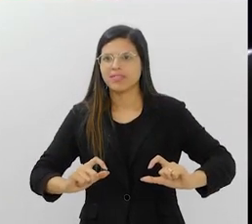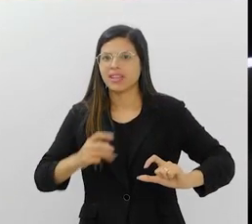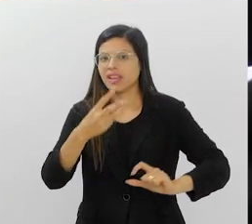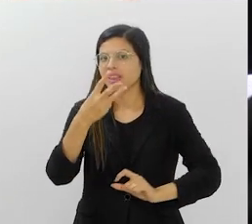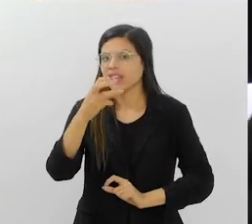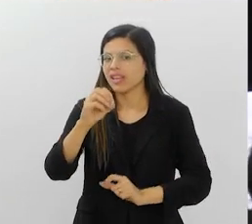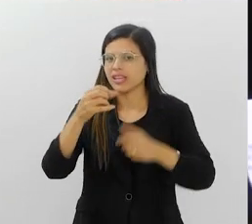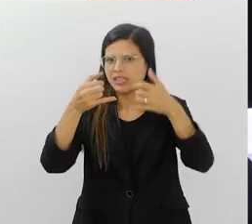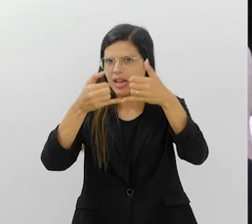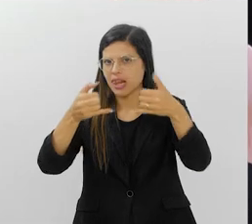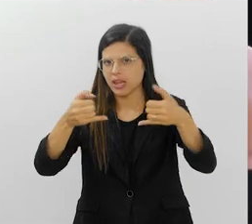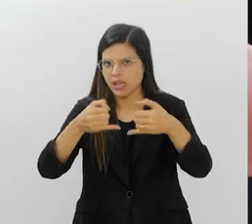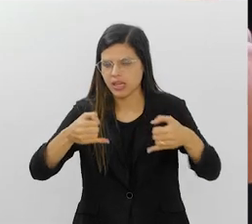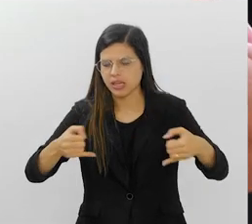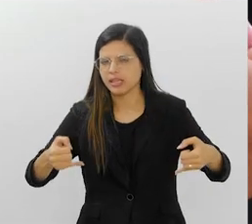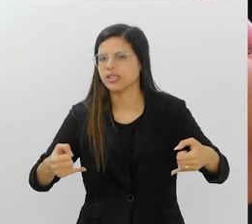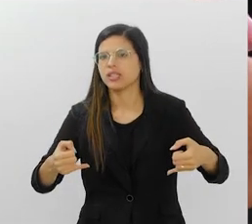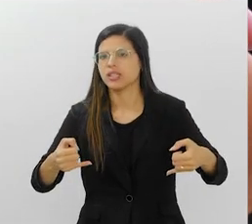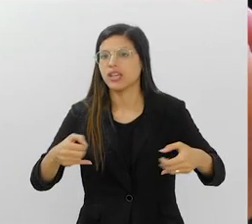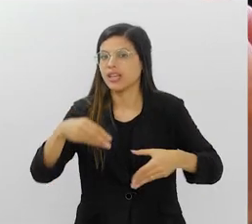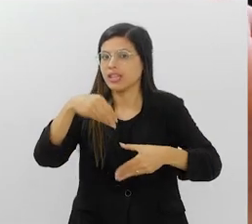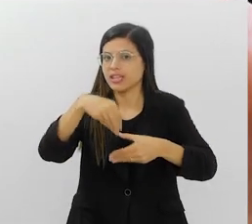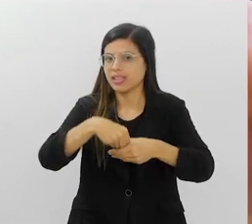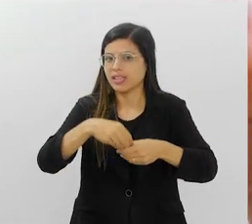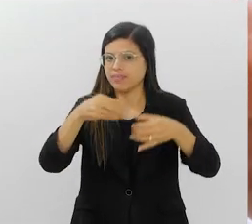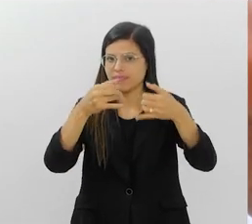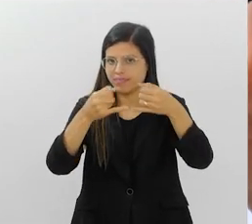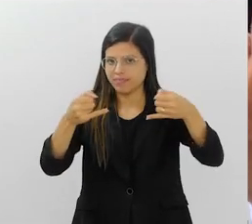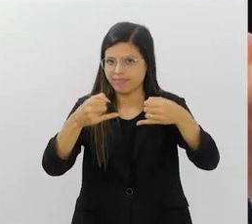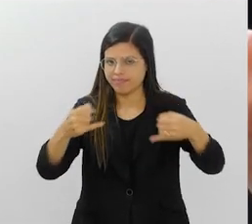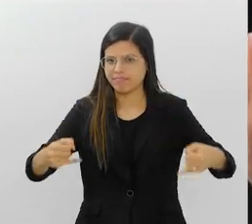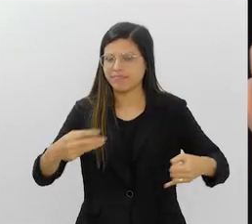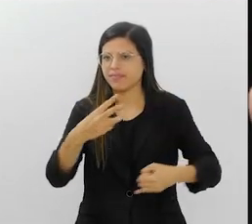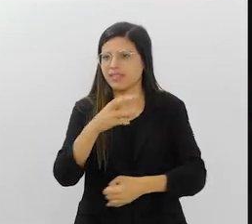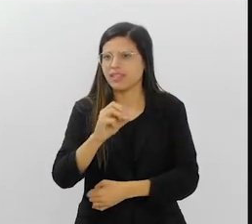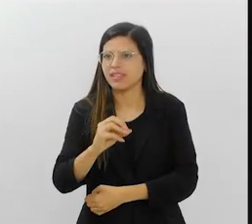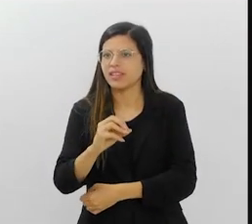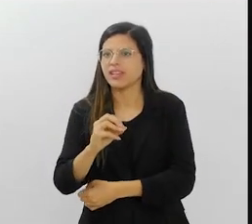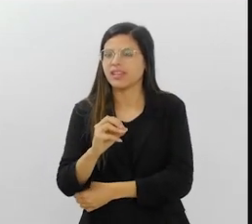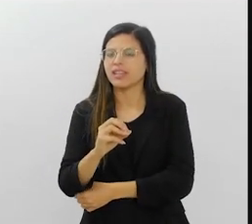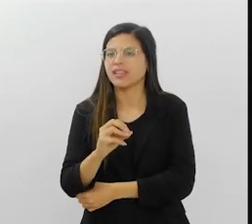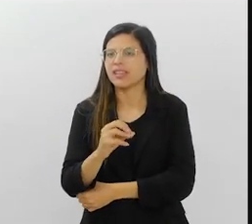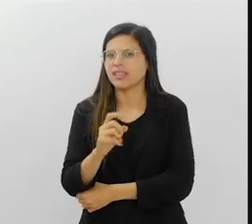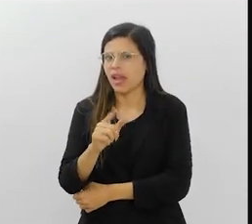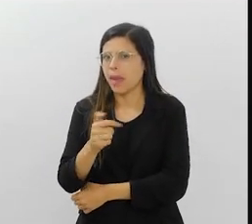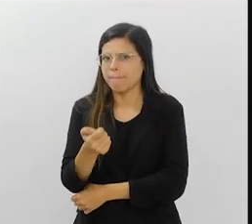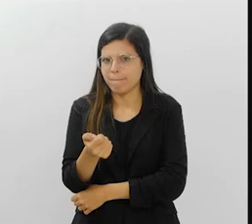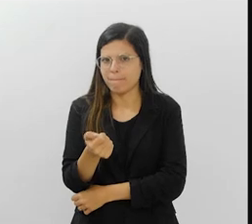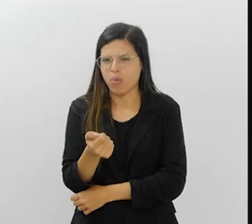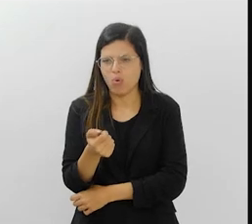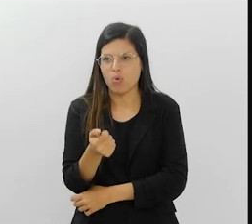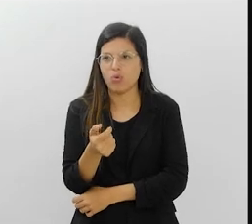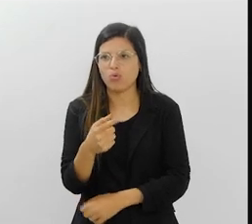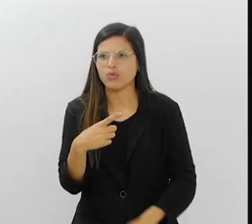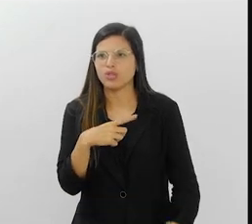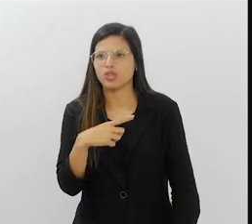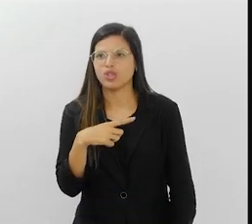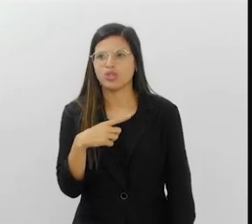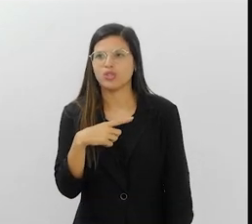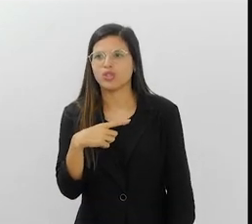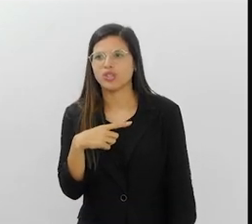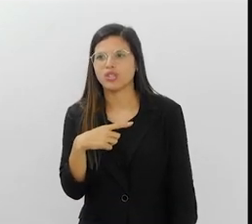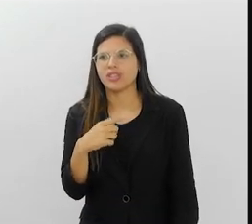No máximo 30 linhas. Só que dentro daquelas 30 linhas, que são pouco para a realidade de hoje,